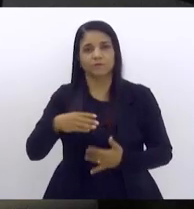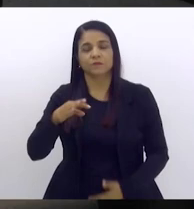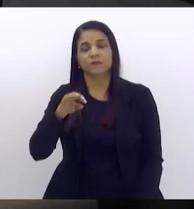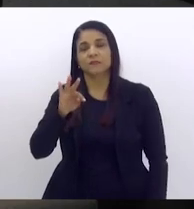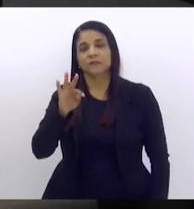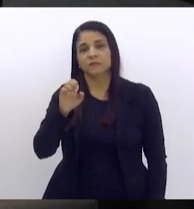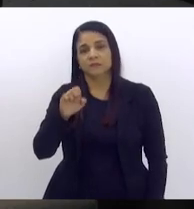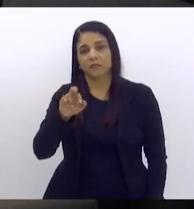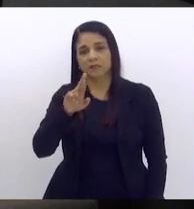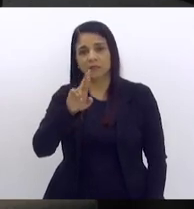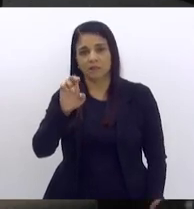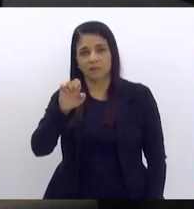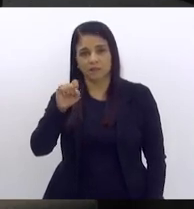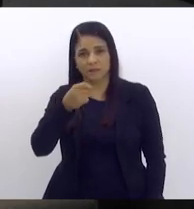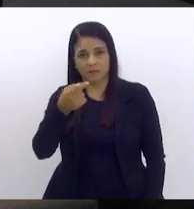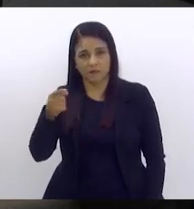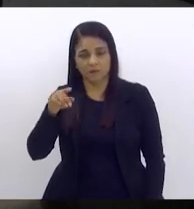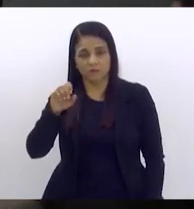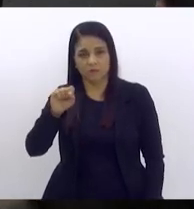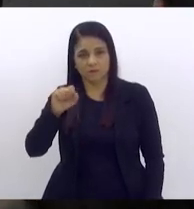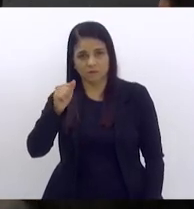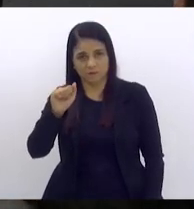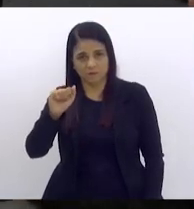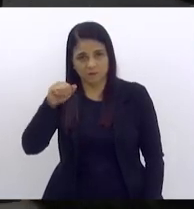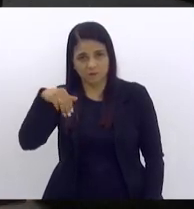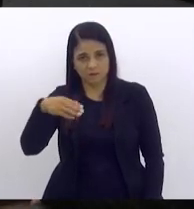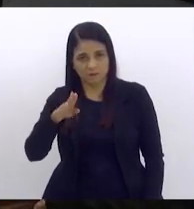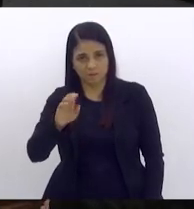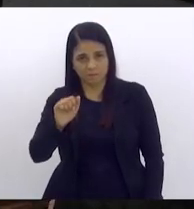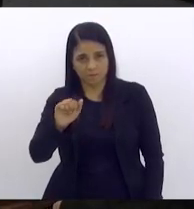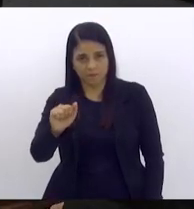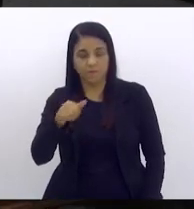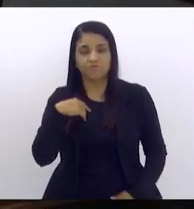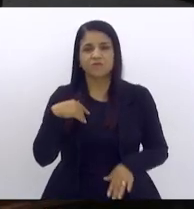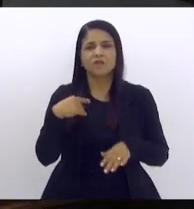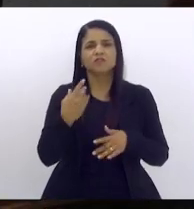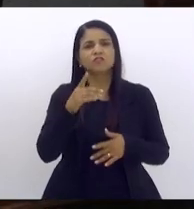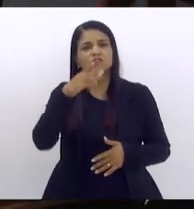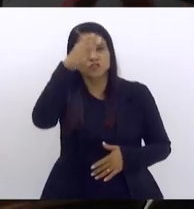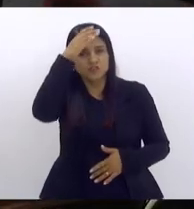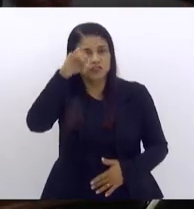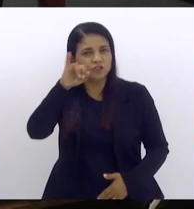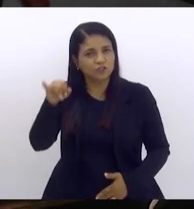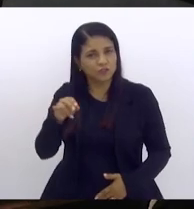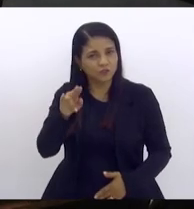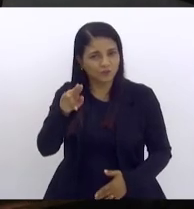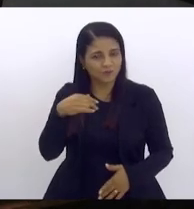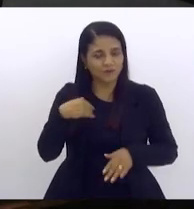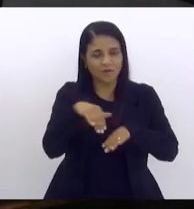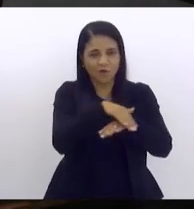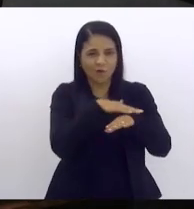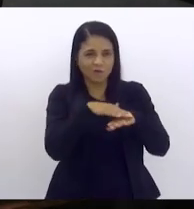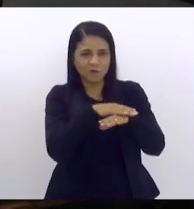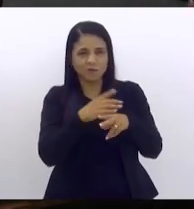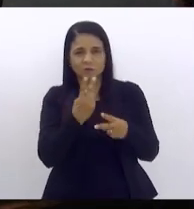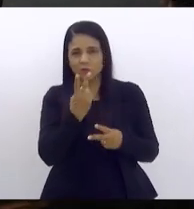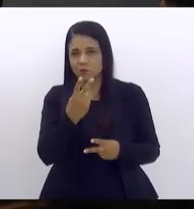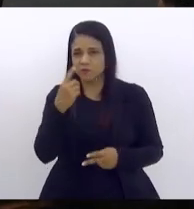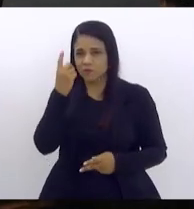Presidenta Tia Ju, estava conversando aqui com dois deputados e com o senador Marquinho.